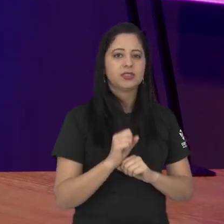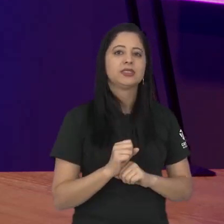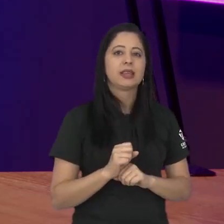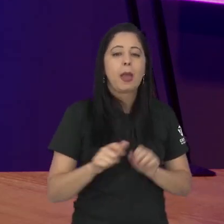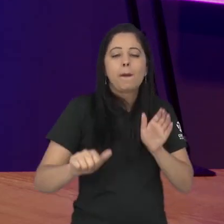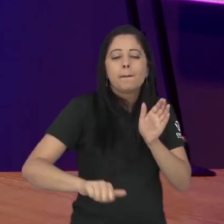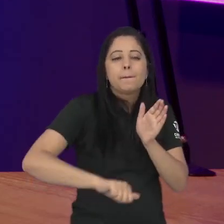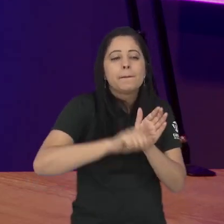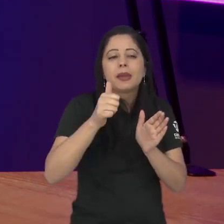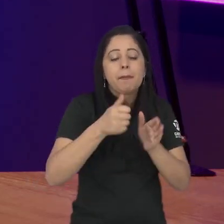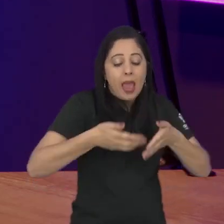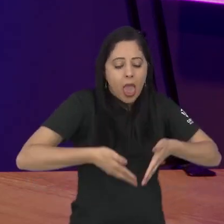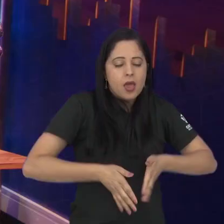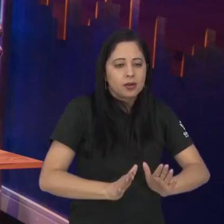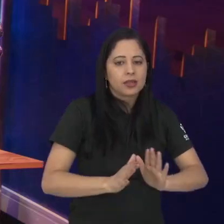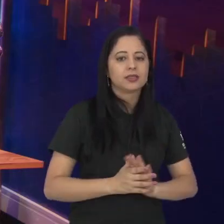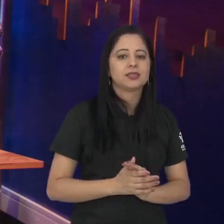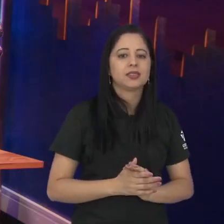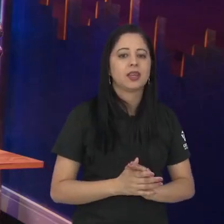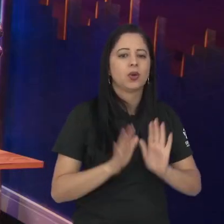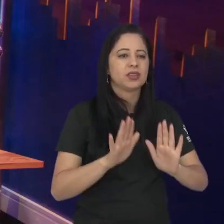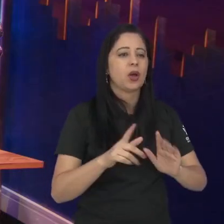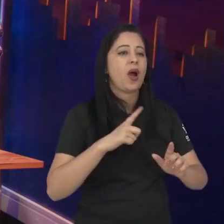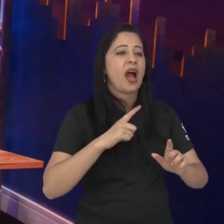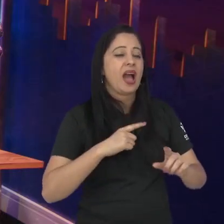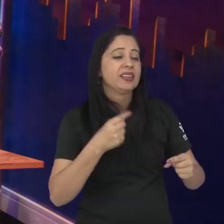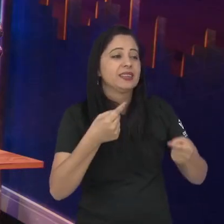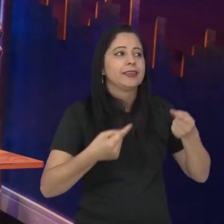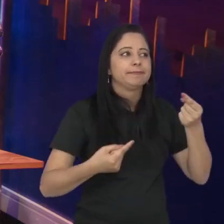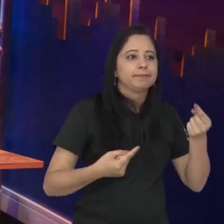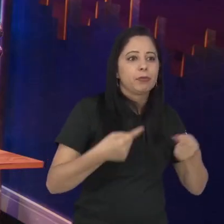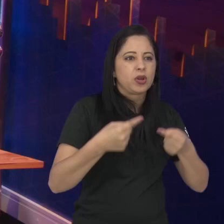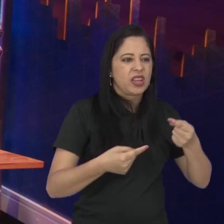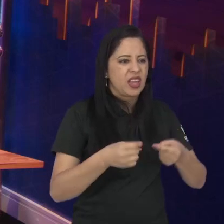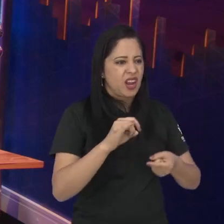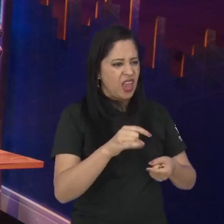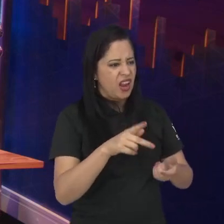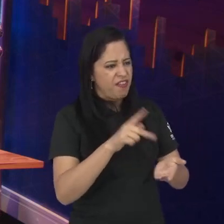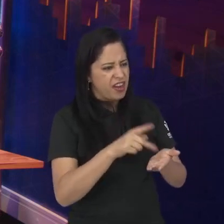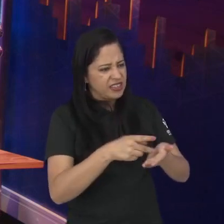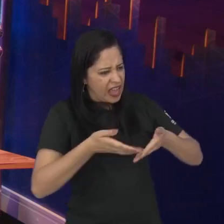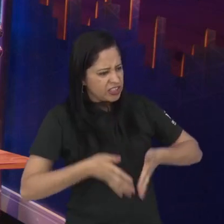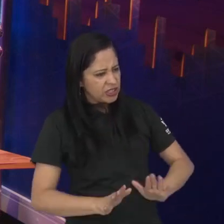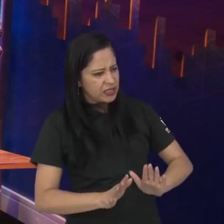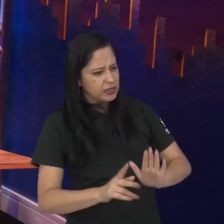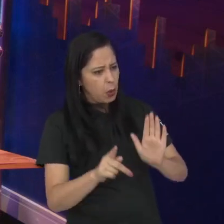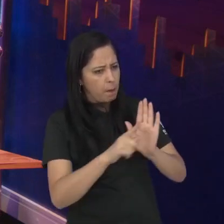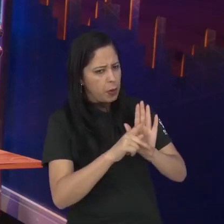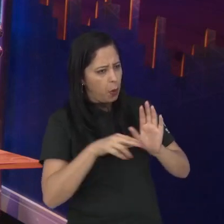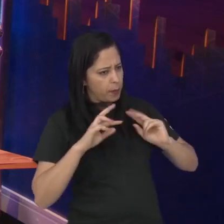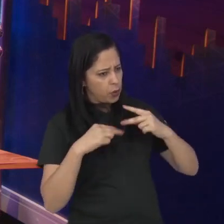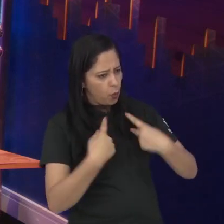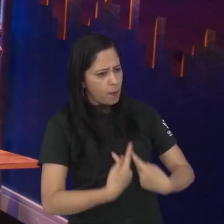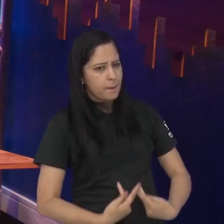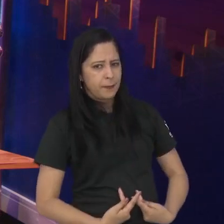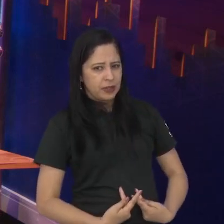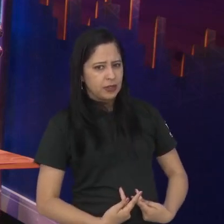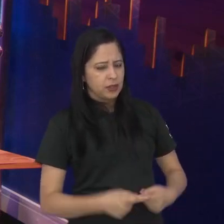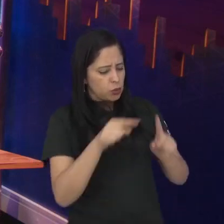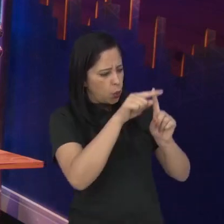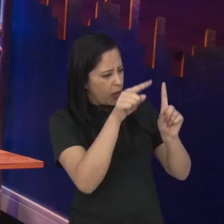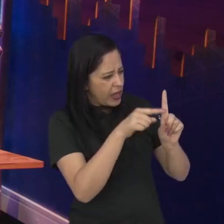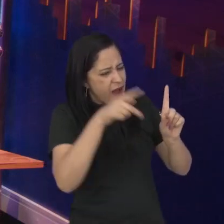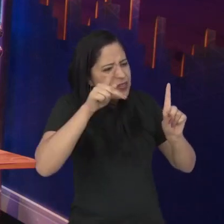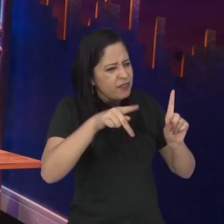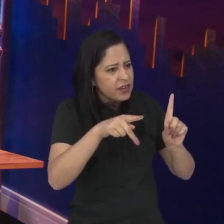primeiro híbrido, assim, a ter nascido. E então, fica essa polêmica de que se ele nasceu mesmo de um humano, se ele foi cultivado, né,